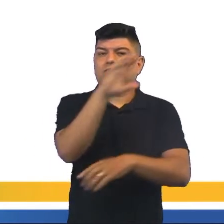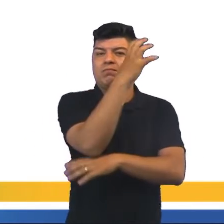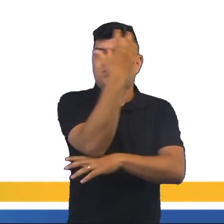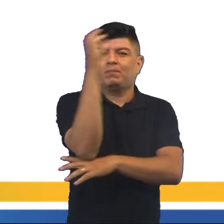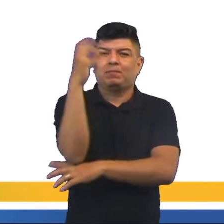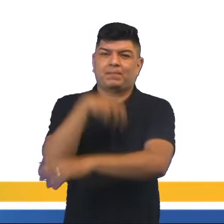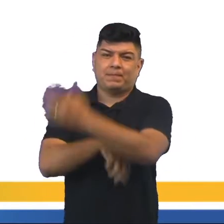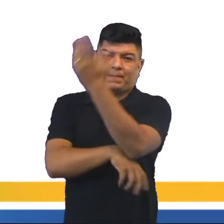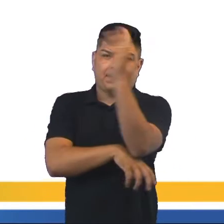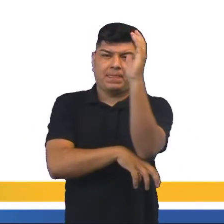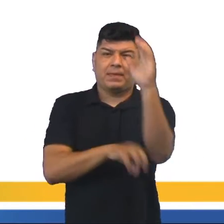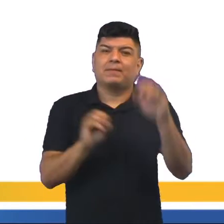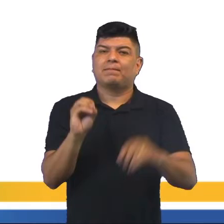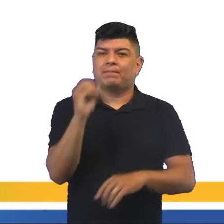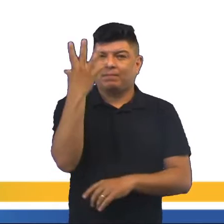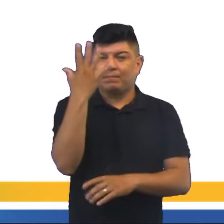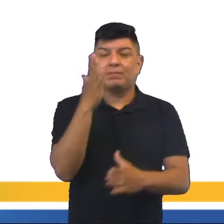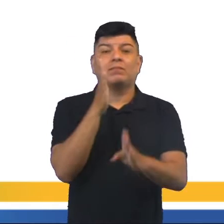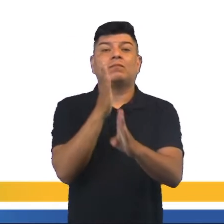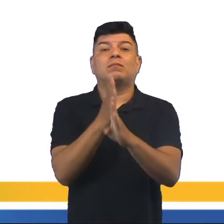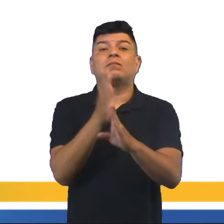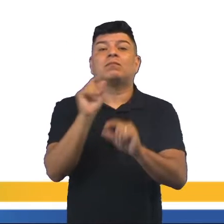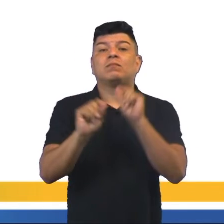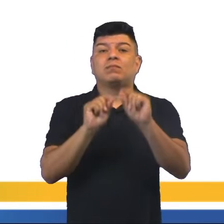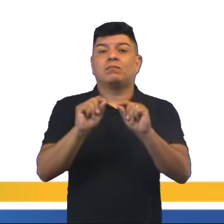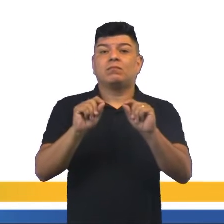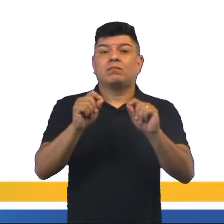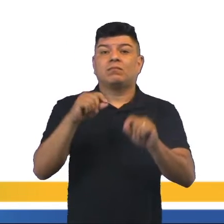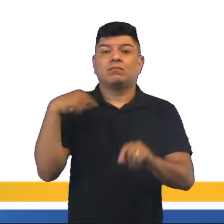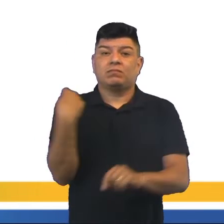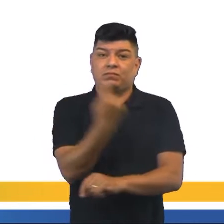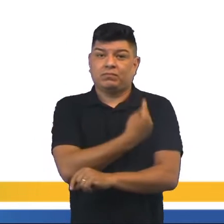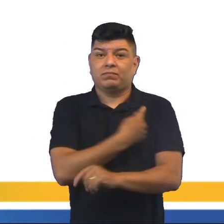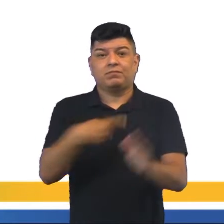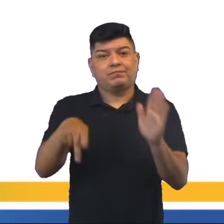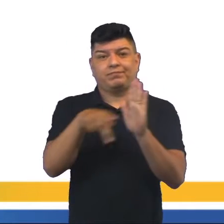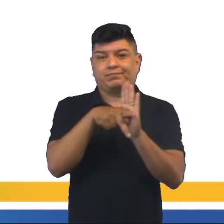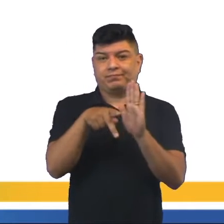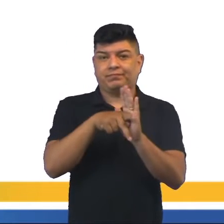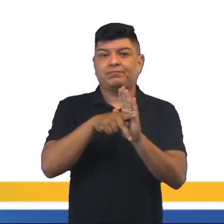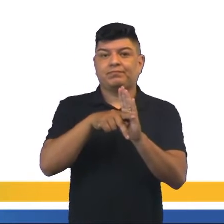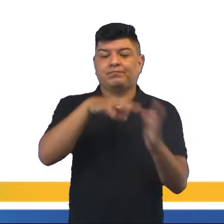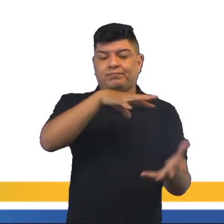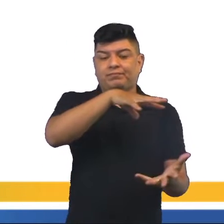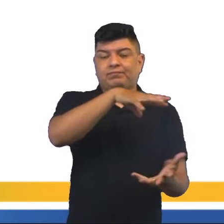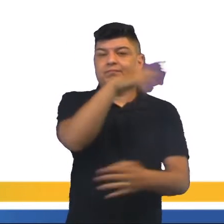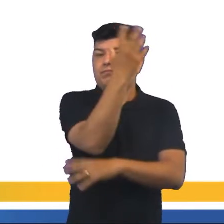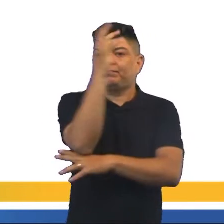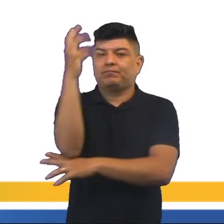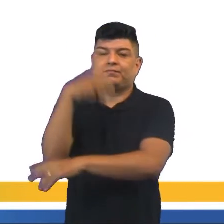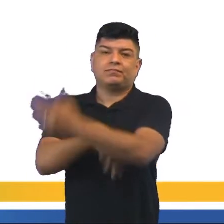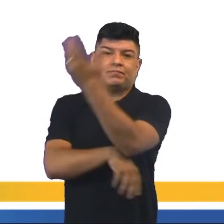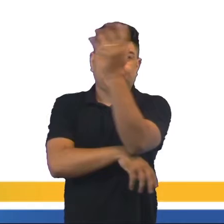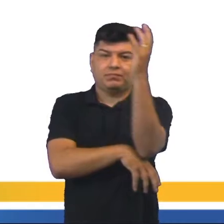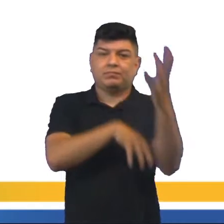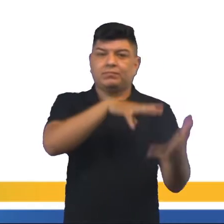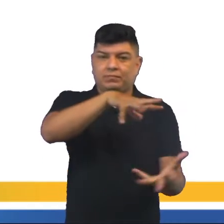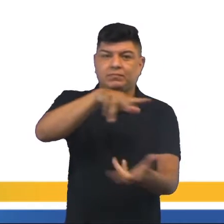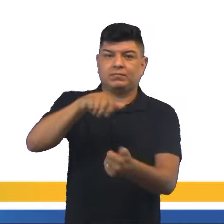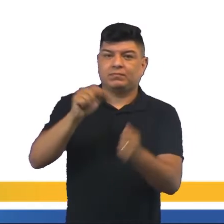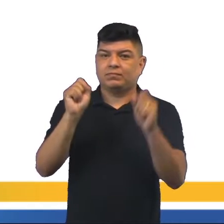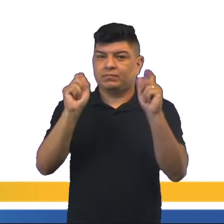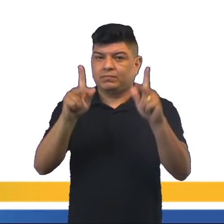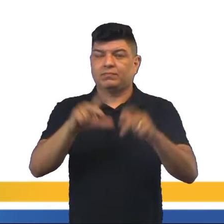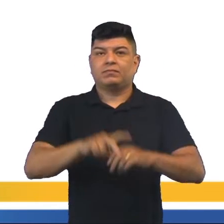ambientais que vem ocorrendo por conta das nossas ações nesse meio ambiente, né? Na globalização aí, tá